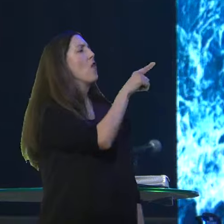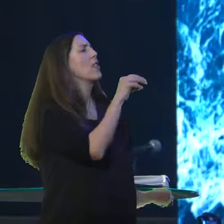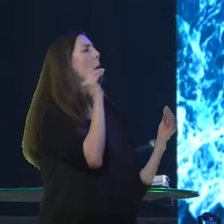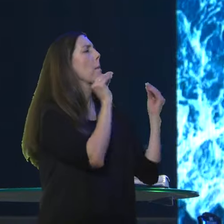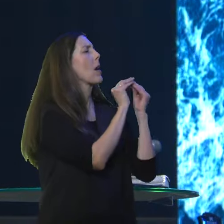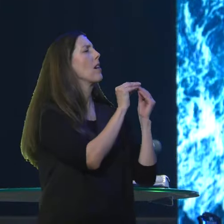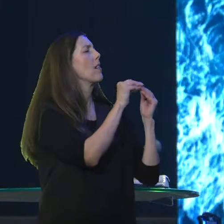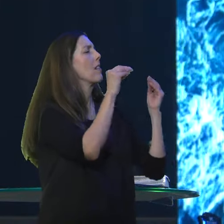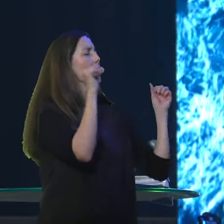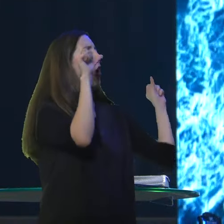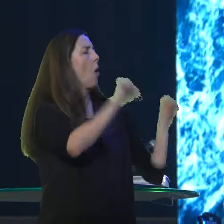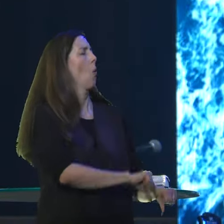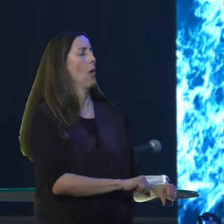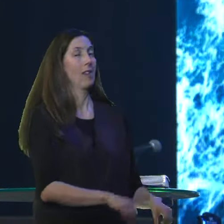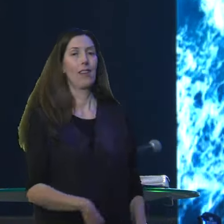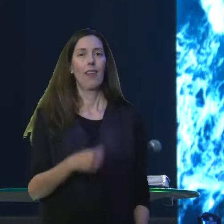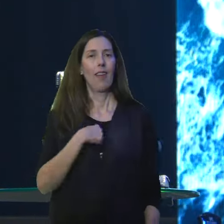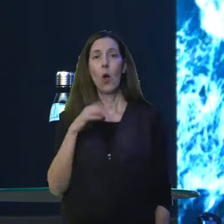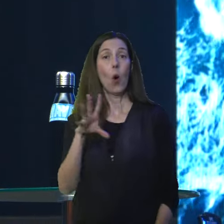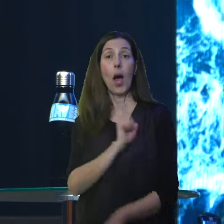Eu amava a menina.